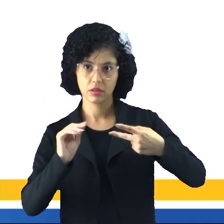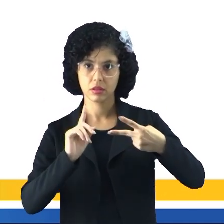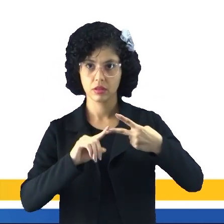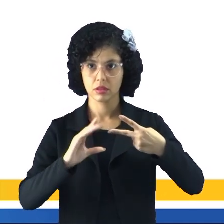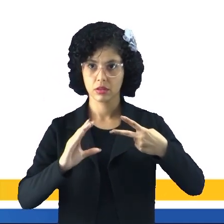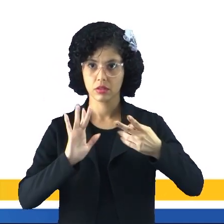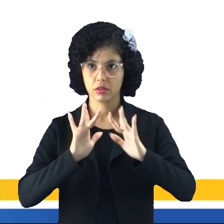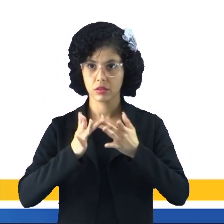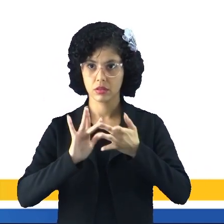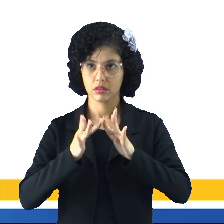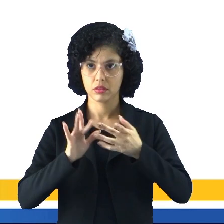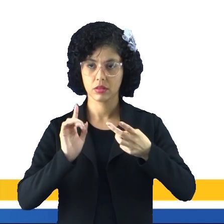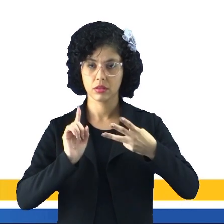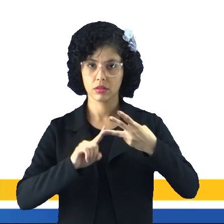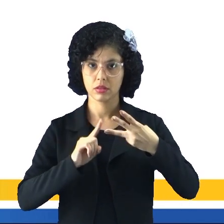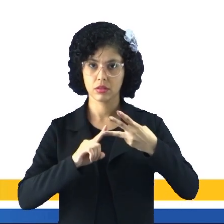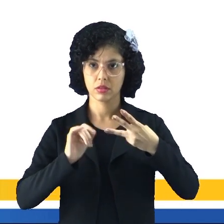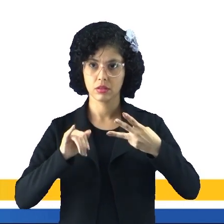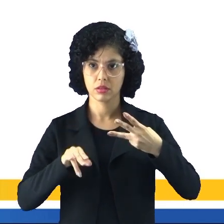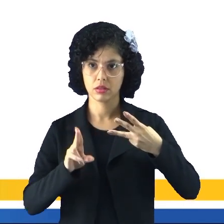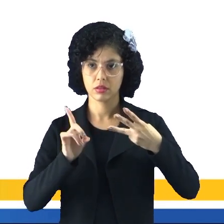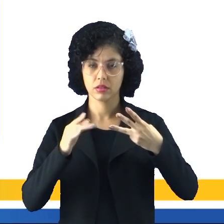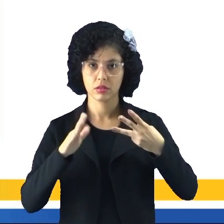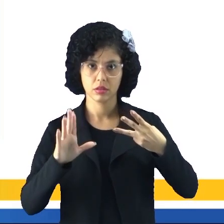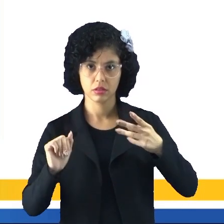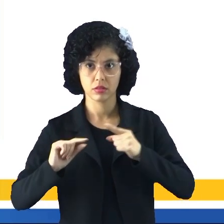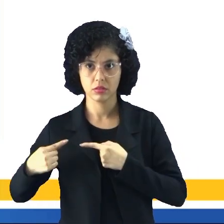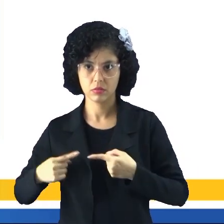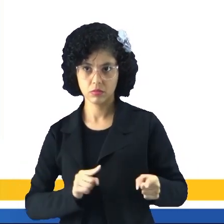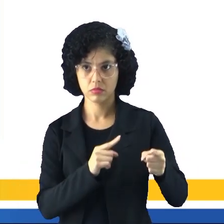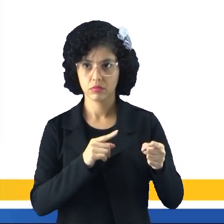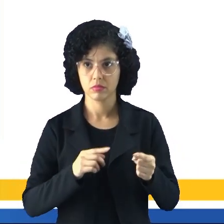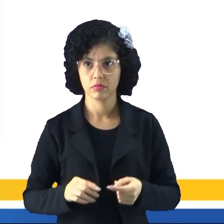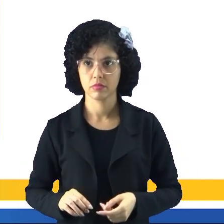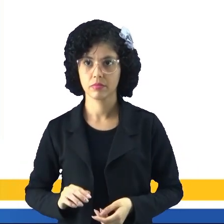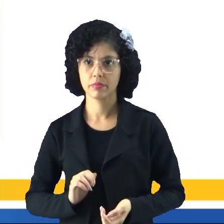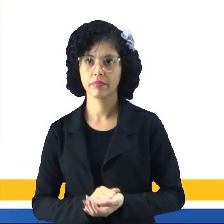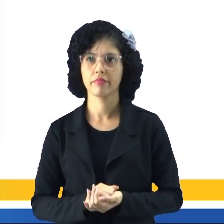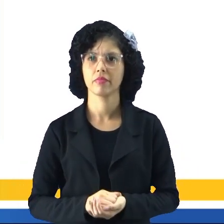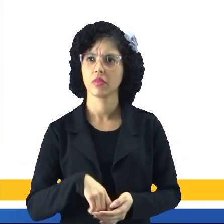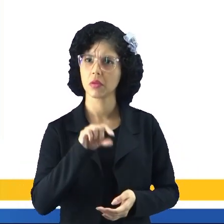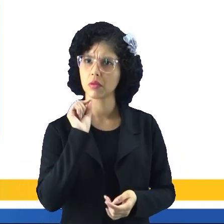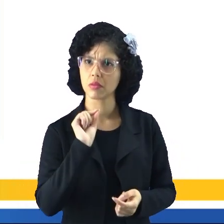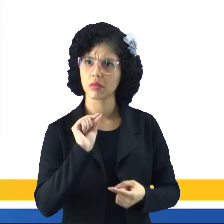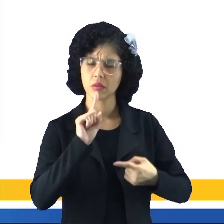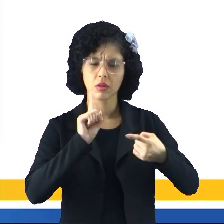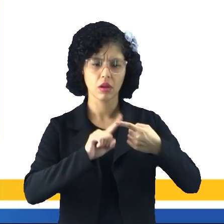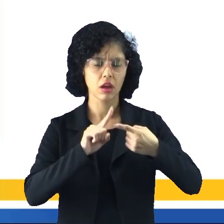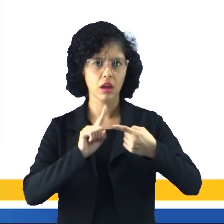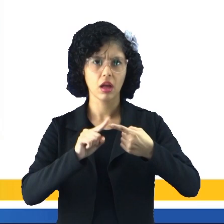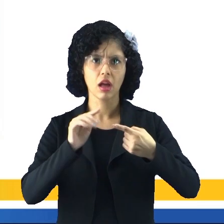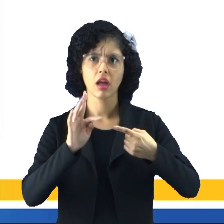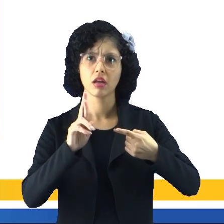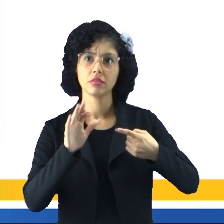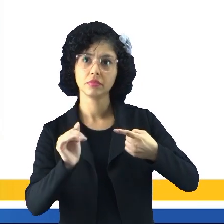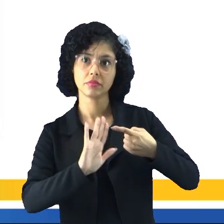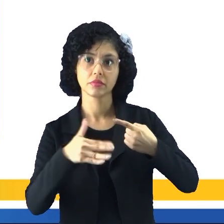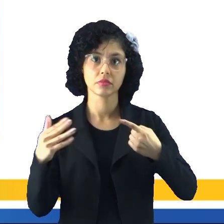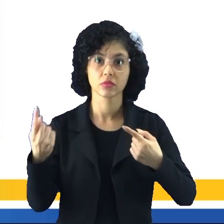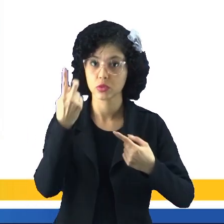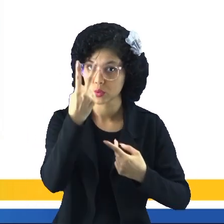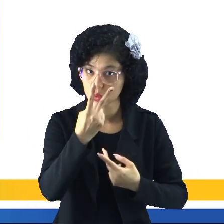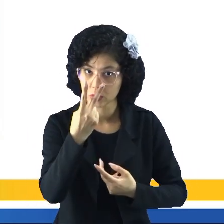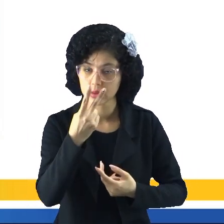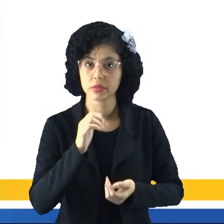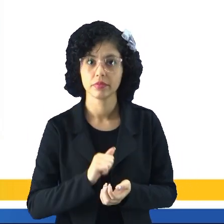atrito, por contato e por indução. O que seria o processo de eletrização por atrito? São quando